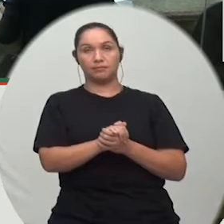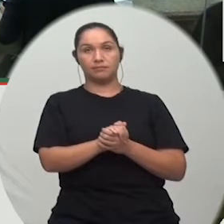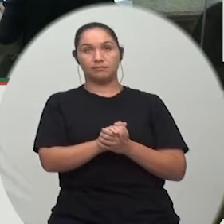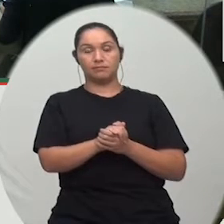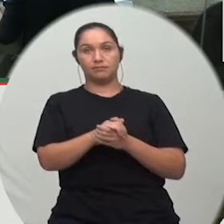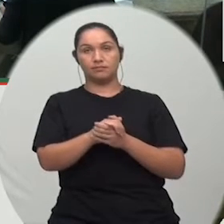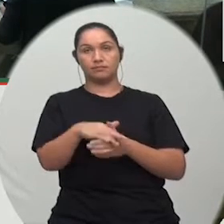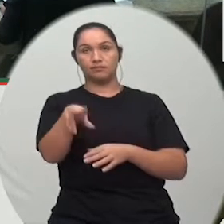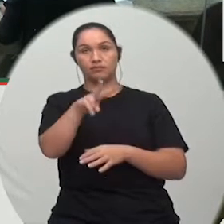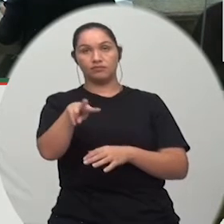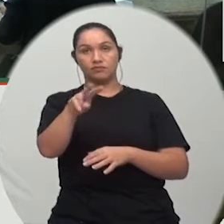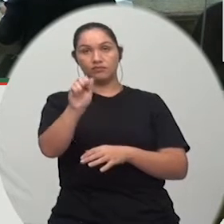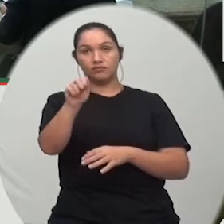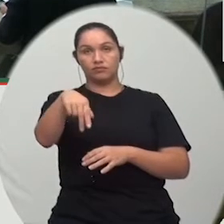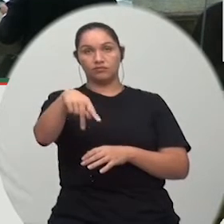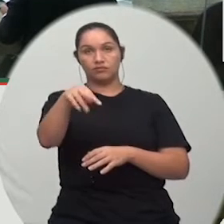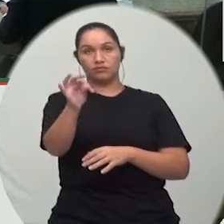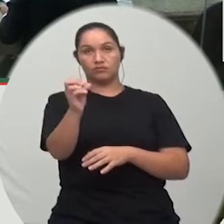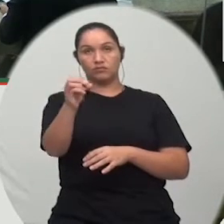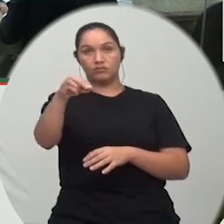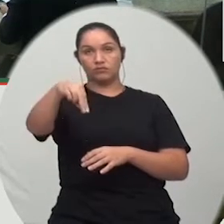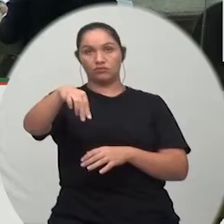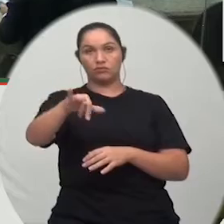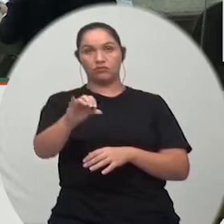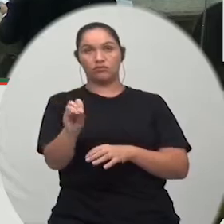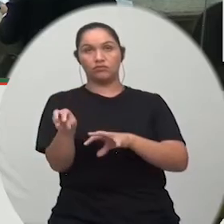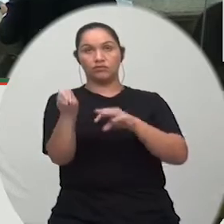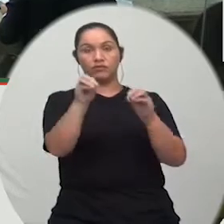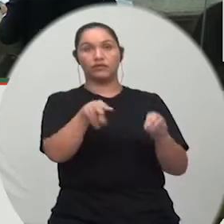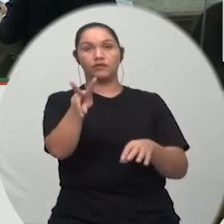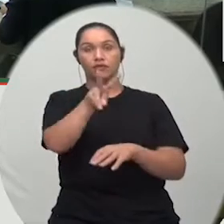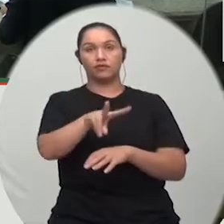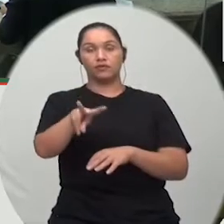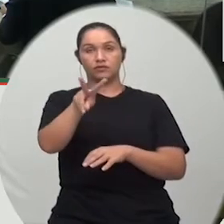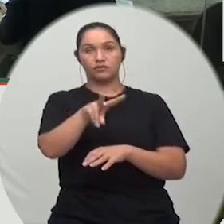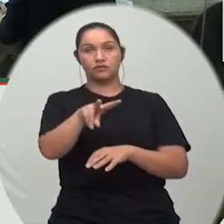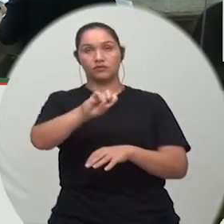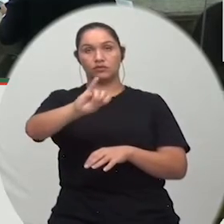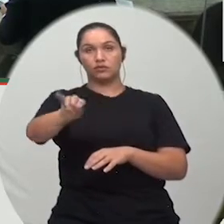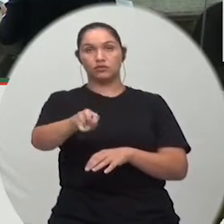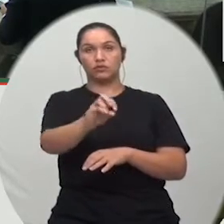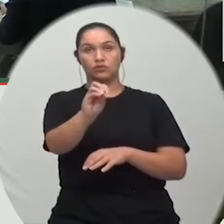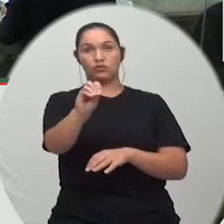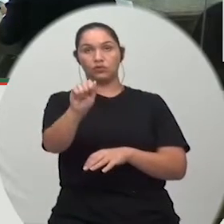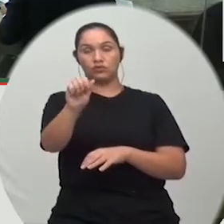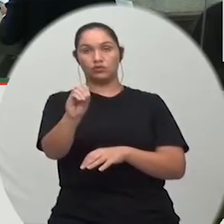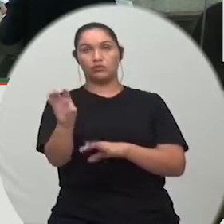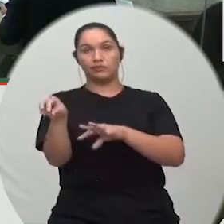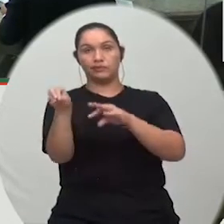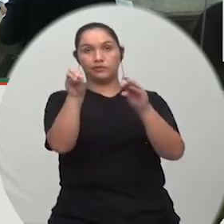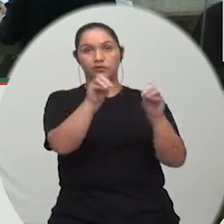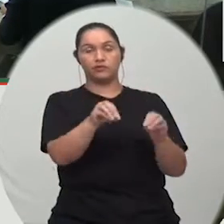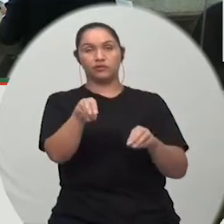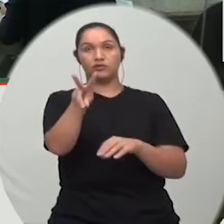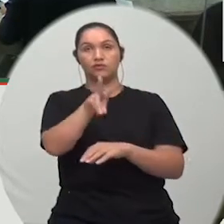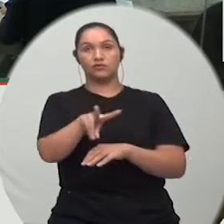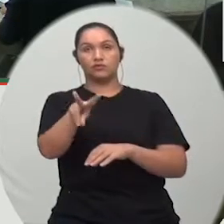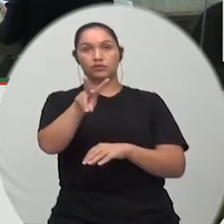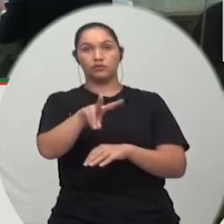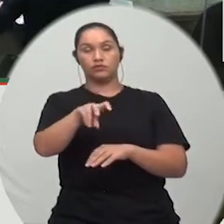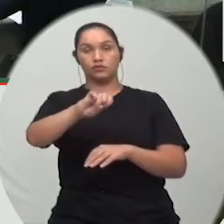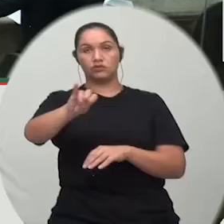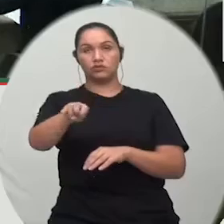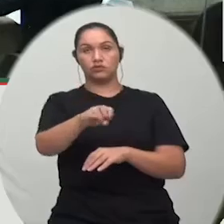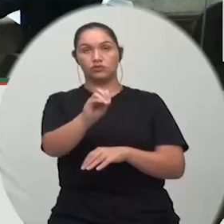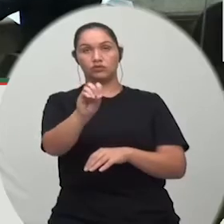Com a palavra o vereador Antônio Manuel. Declina. Com a palavra o vereador João Batista Belloli. Declina. Com a palavra o